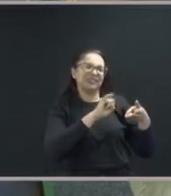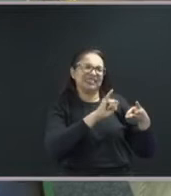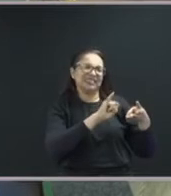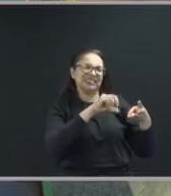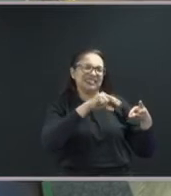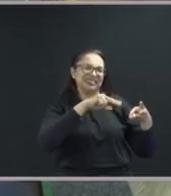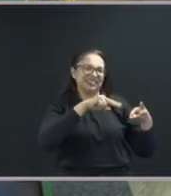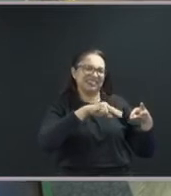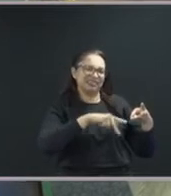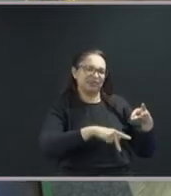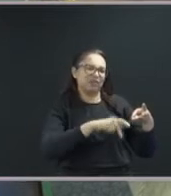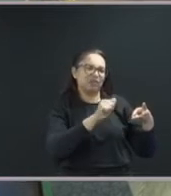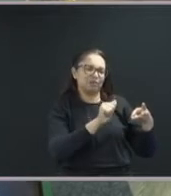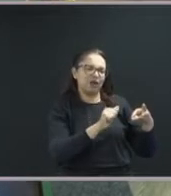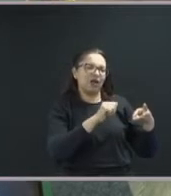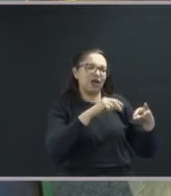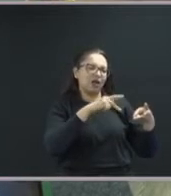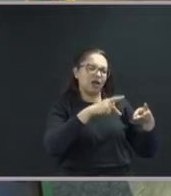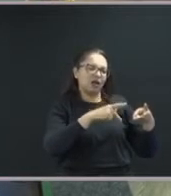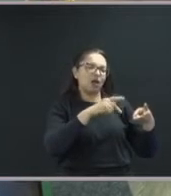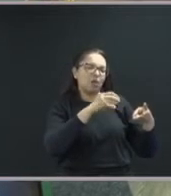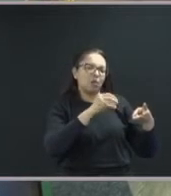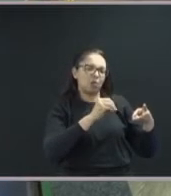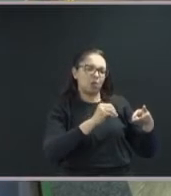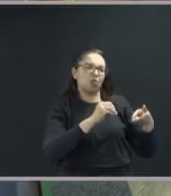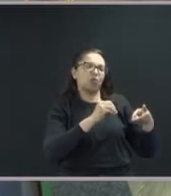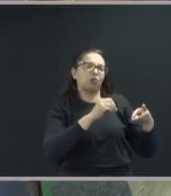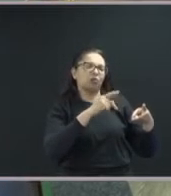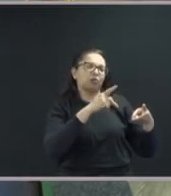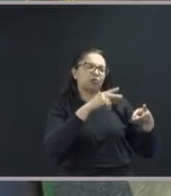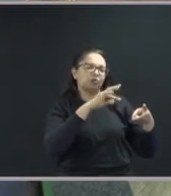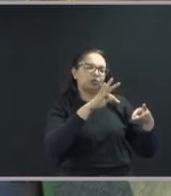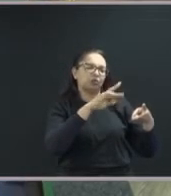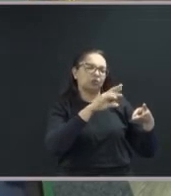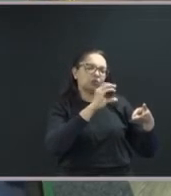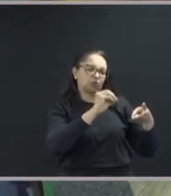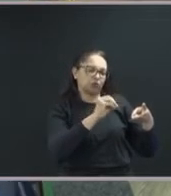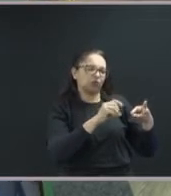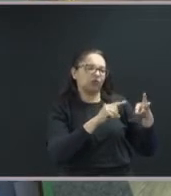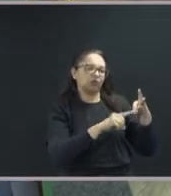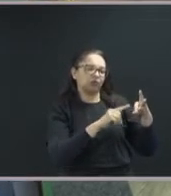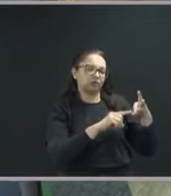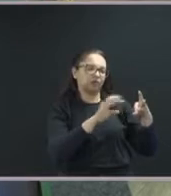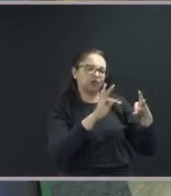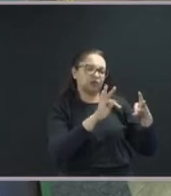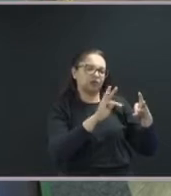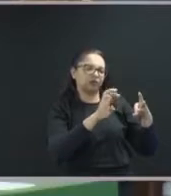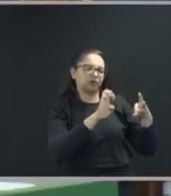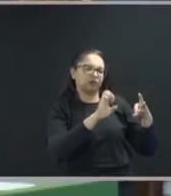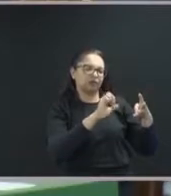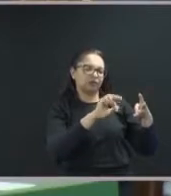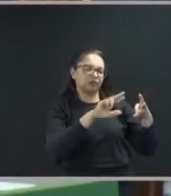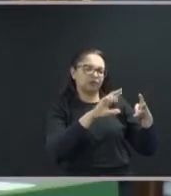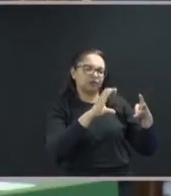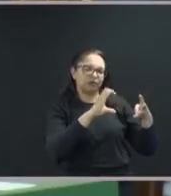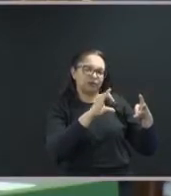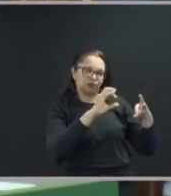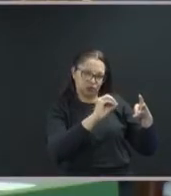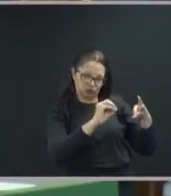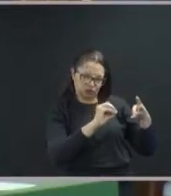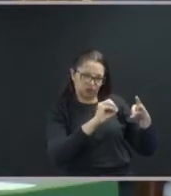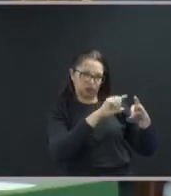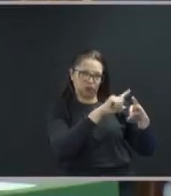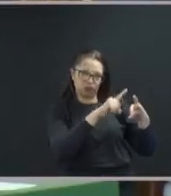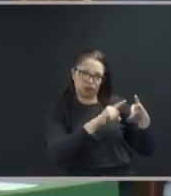eu, Tércio, que esta carta escrevi, vos saúdo no Senhor. Você lendo aqui dá a impressão que não foi,